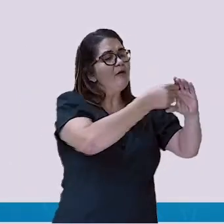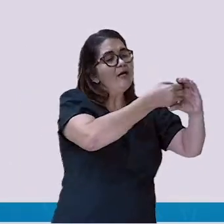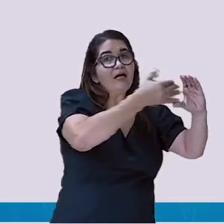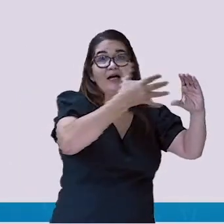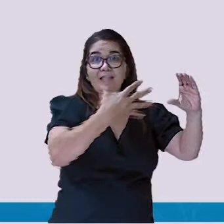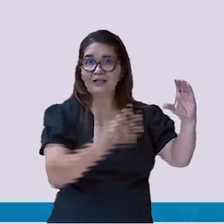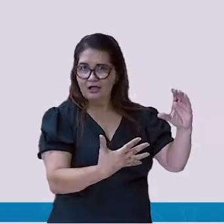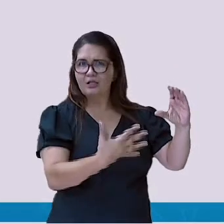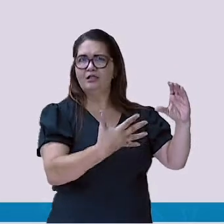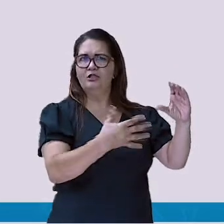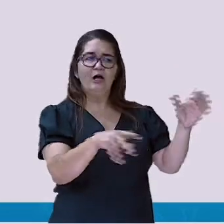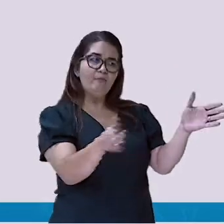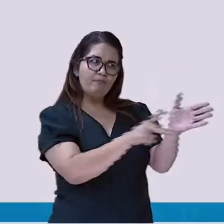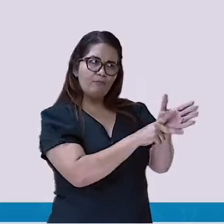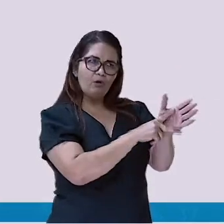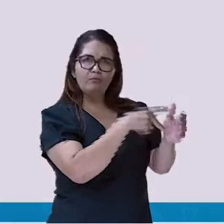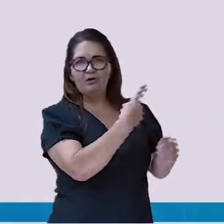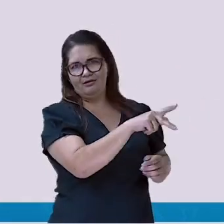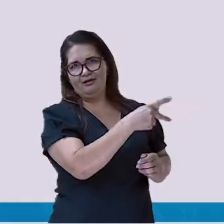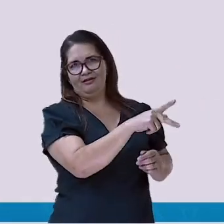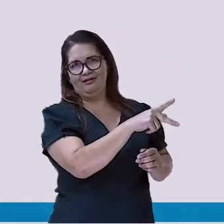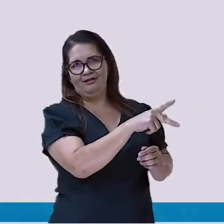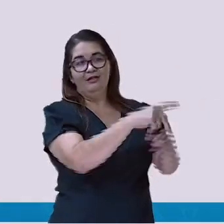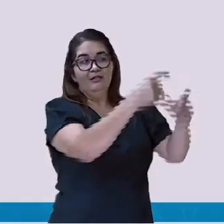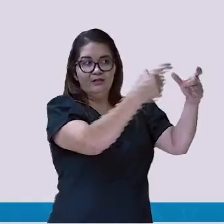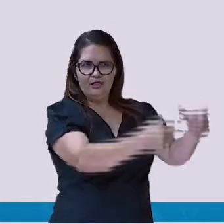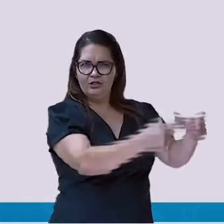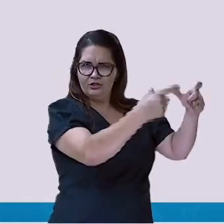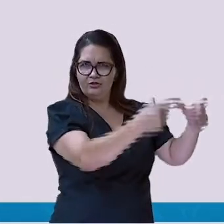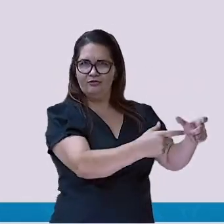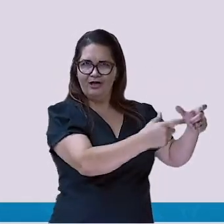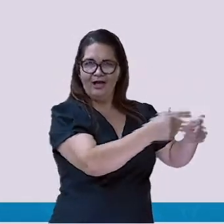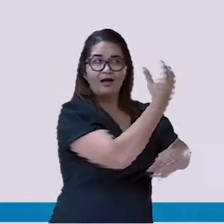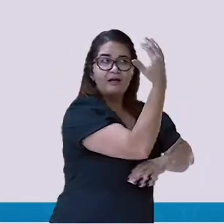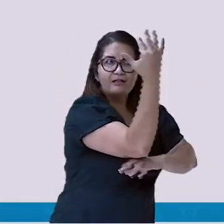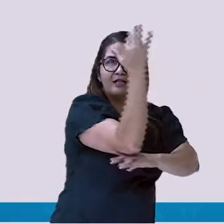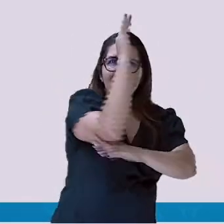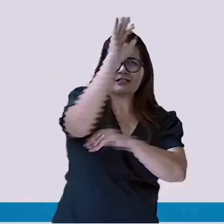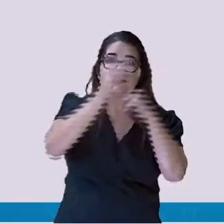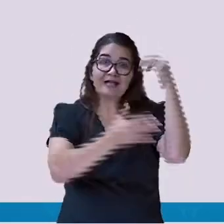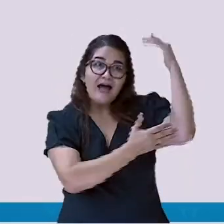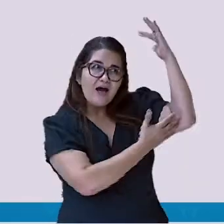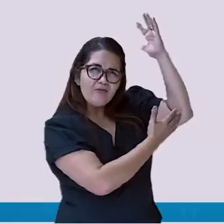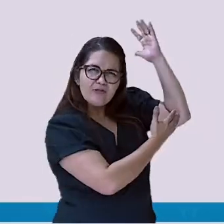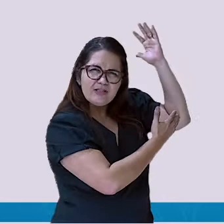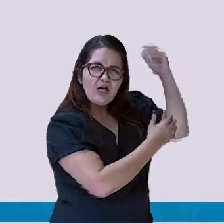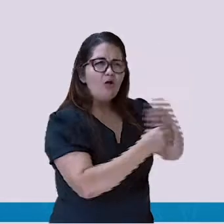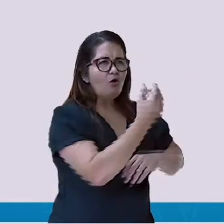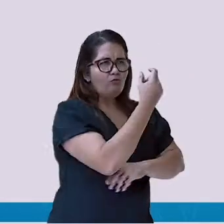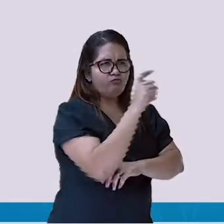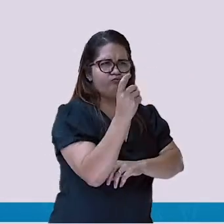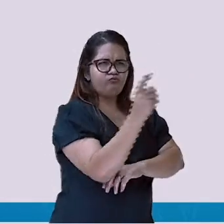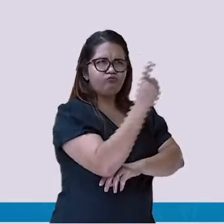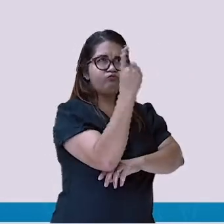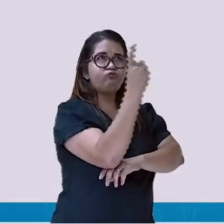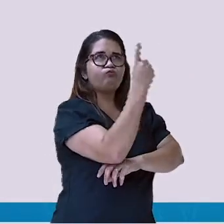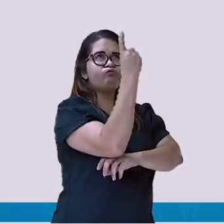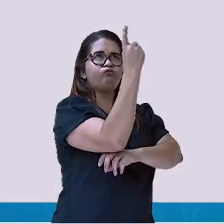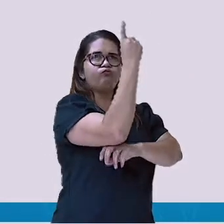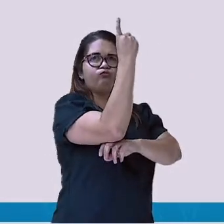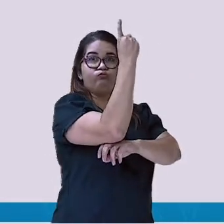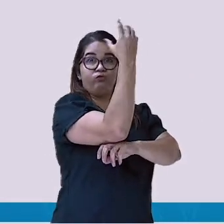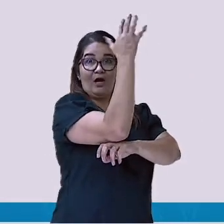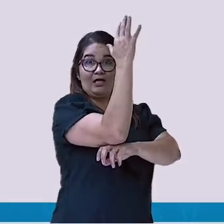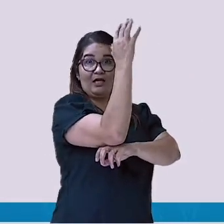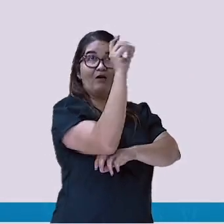uma característica das formações florestais, as árvores são muito altas, são árvores de porte, a